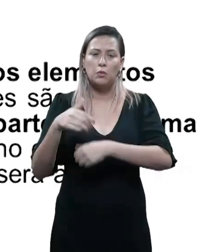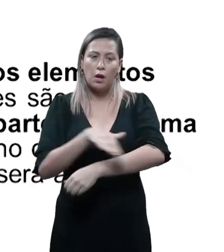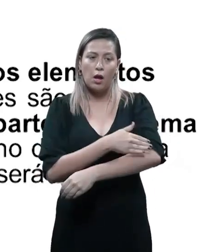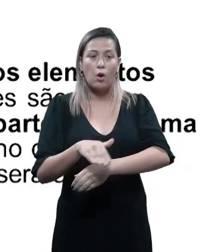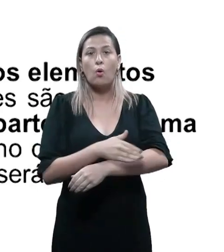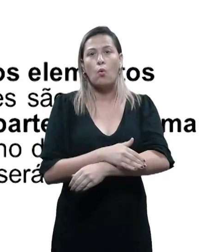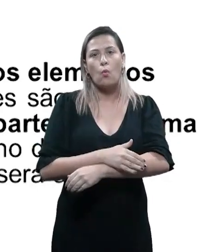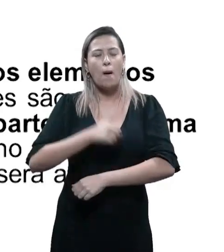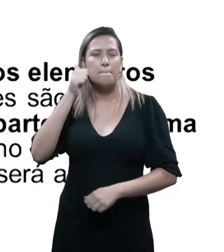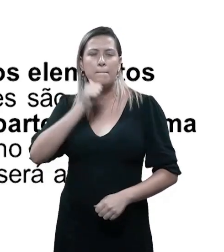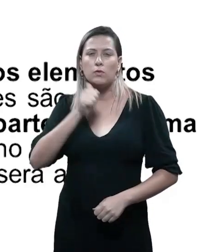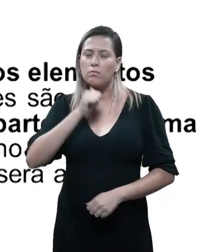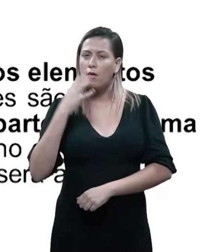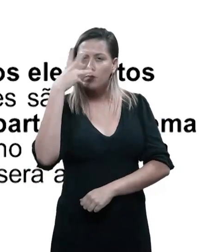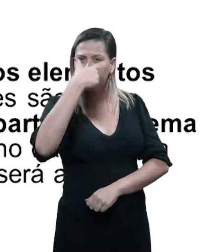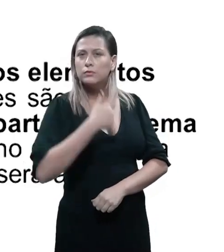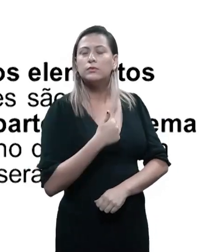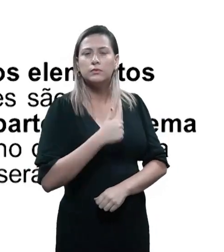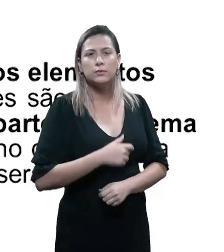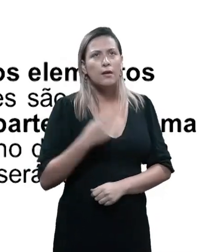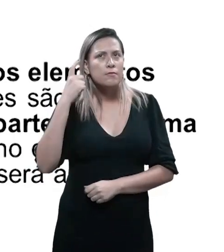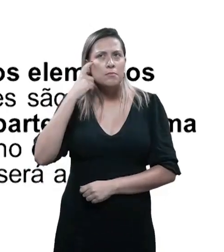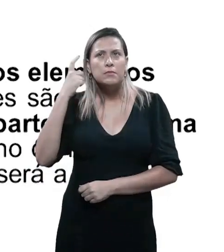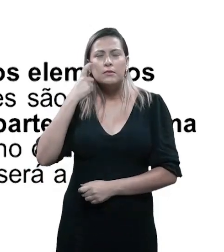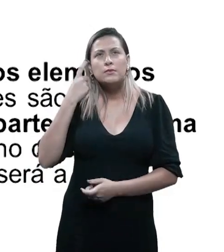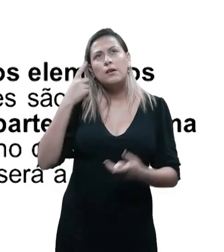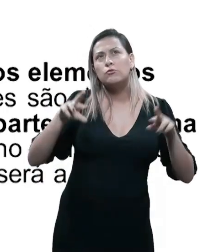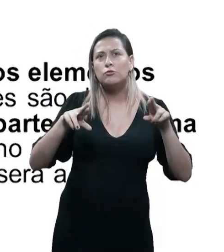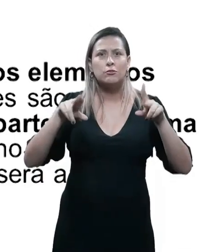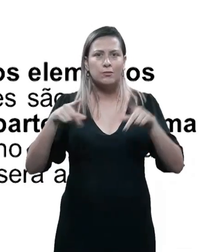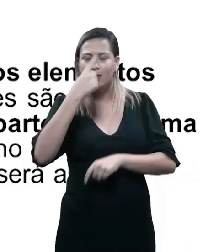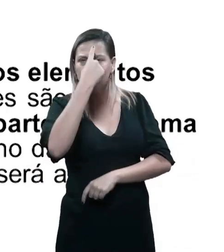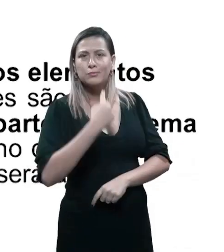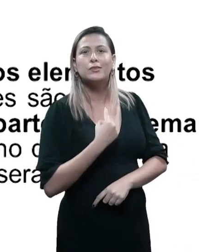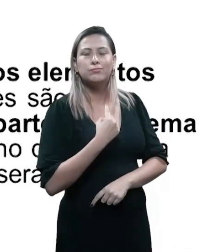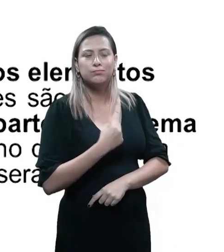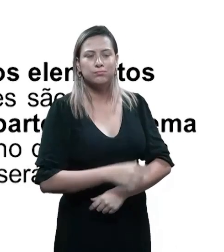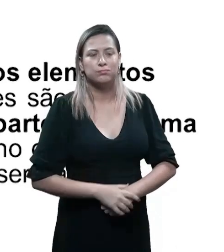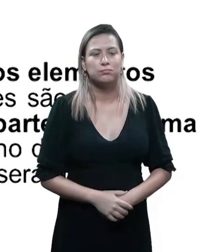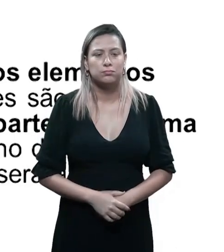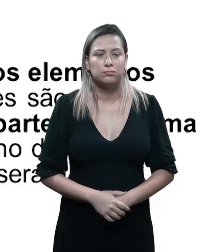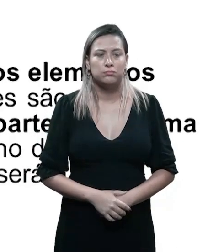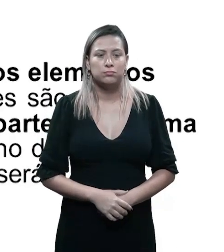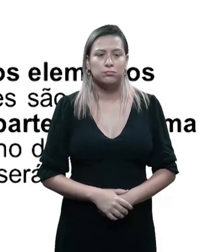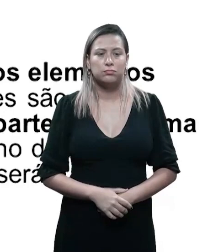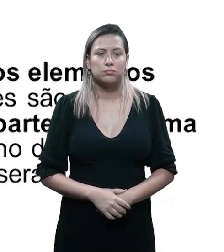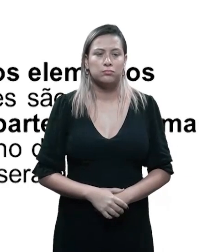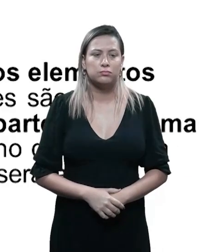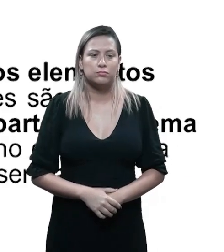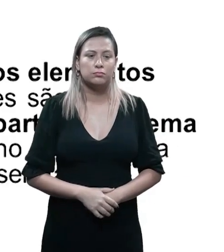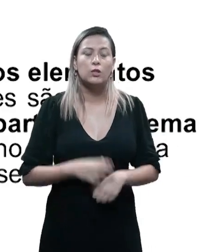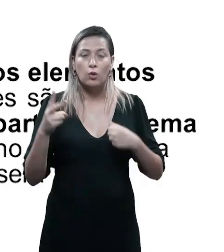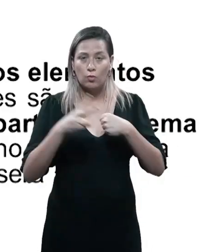a moça é bonita e também ter na minha mente totalmente uma outra imagem, certo? O